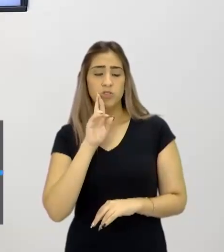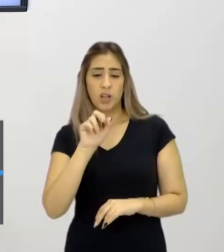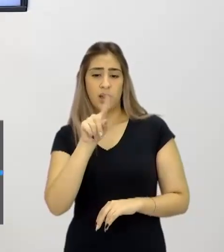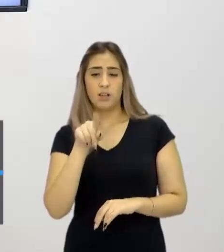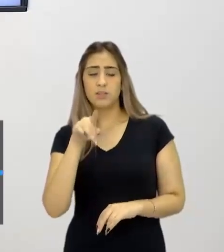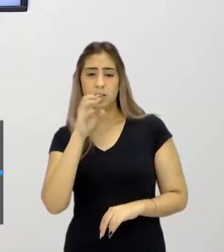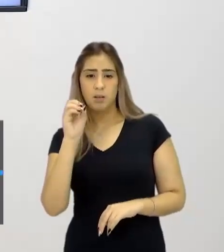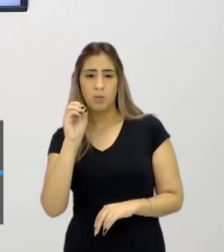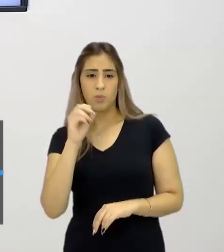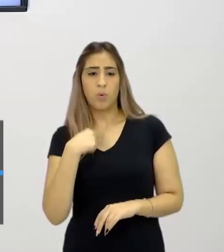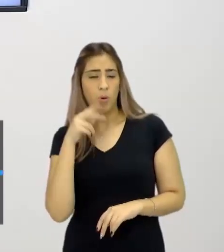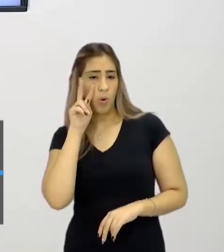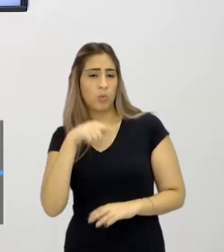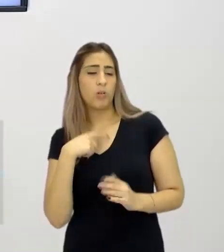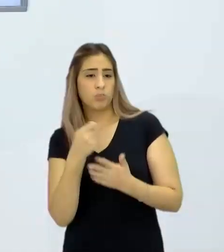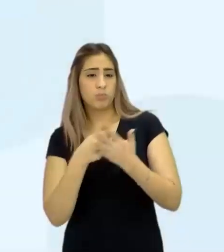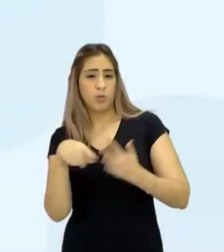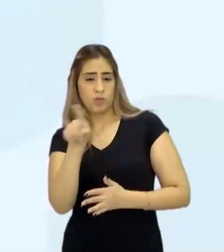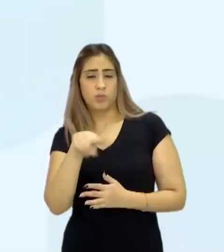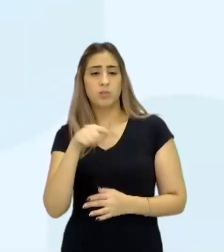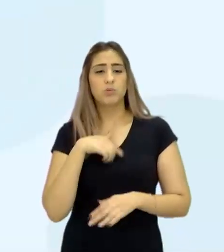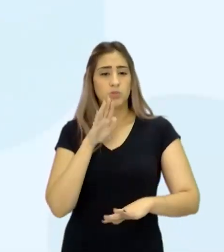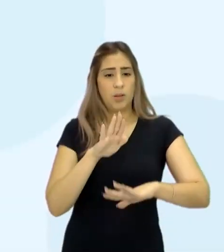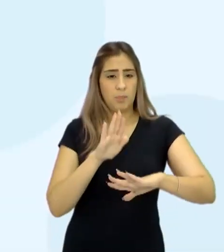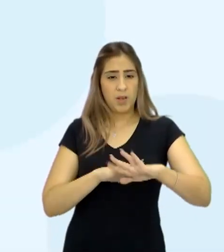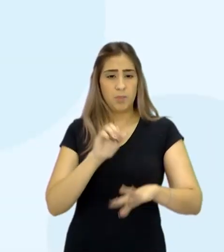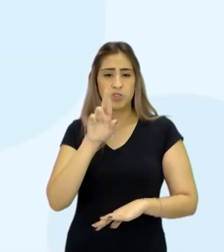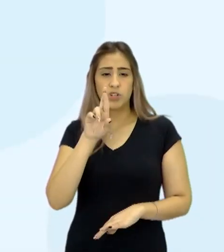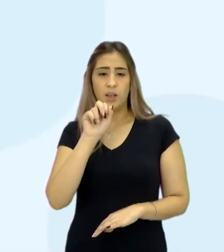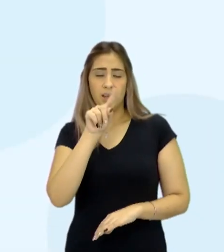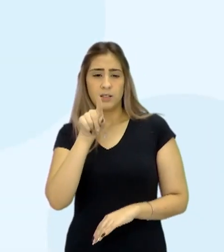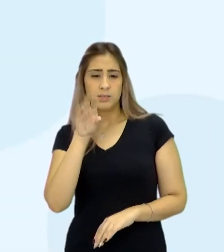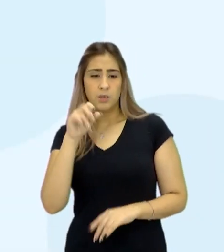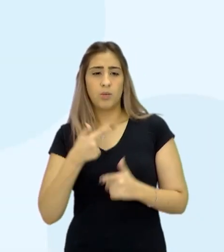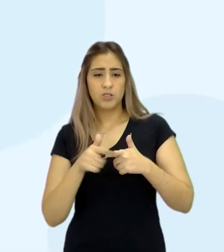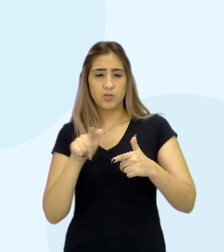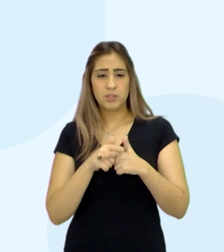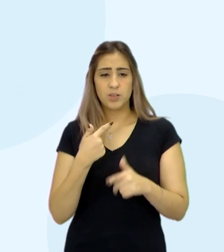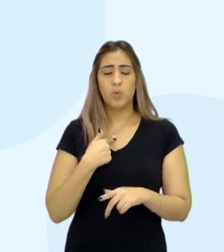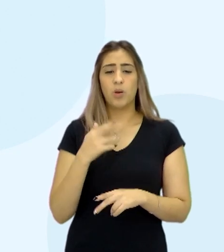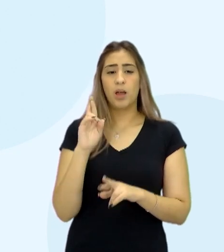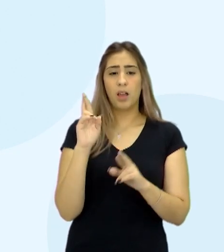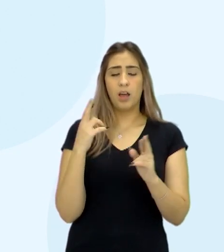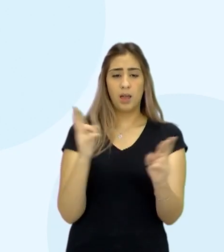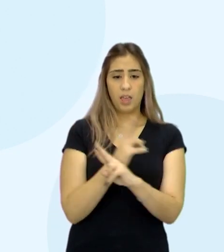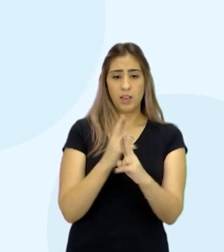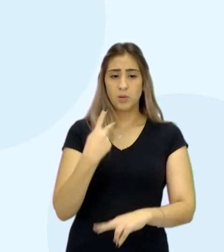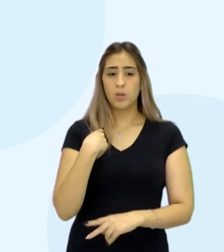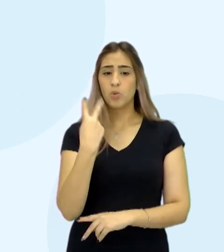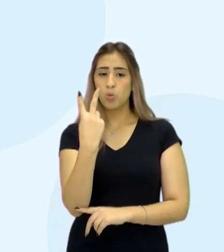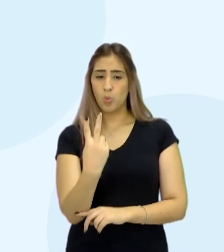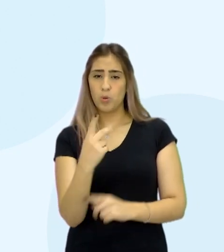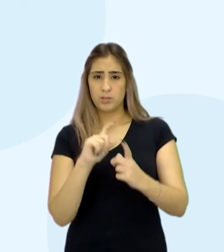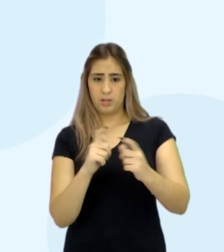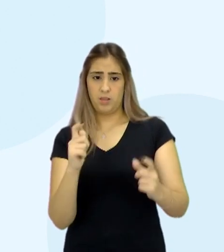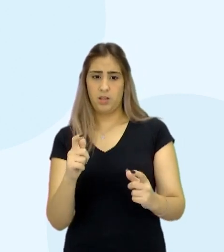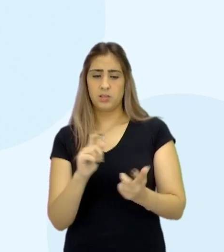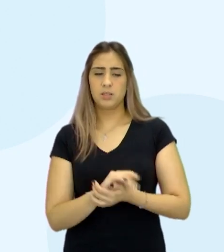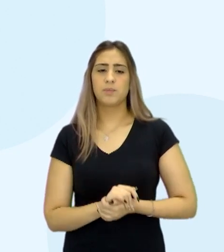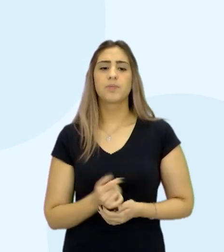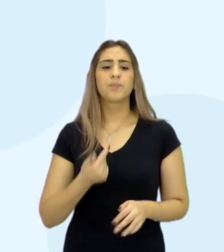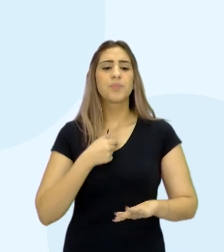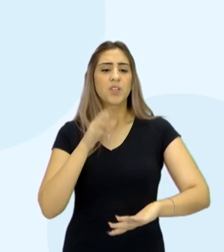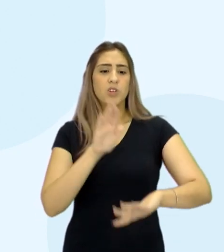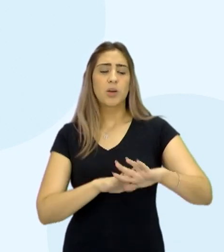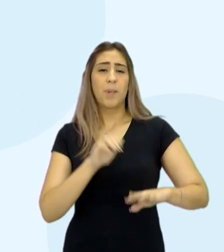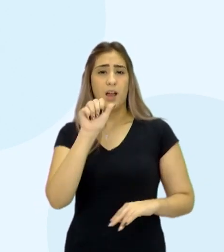Olha o que eu escrevi para vocês, ó. Chamamos de razão a divisão, né, a relação entre duas grandezas. Eu vou chamar essa grandeza de